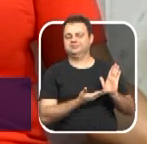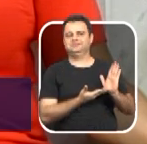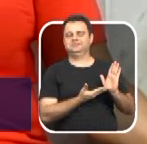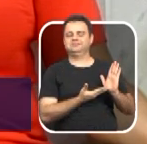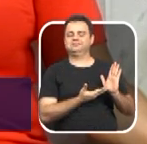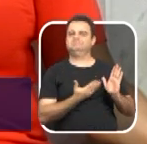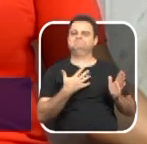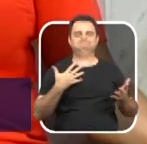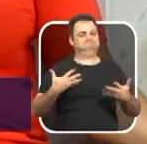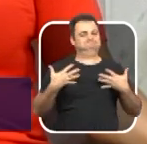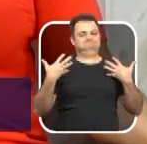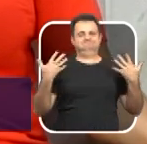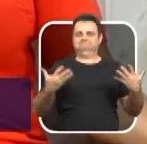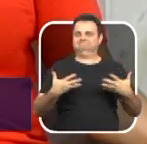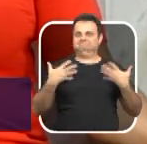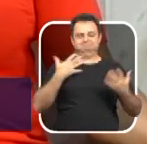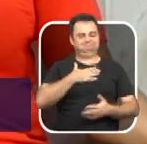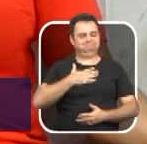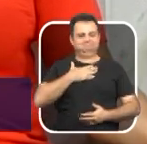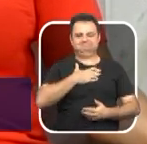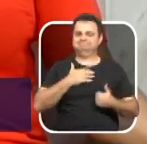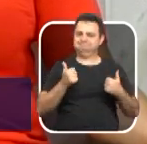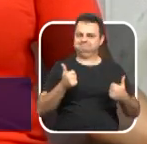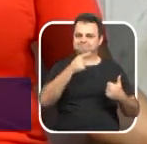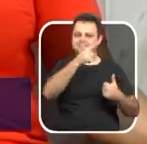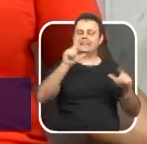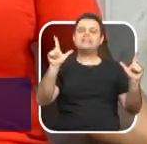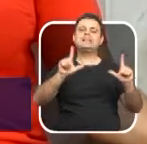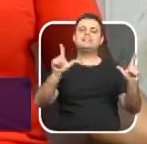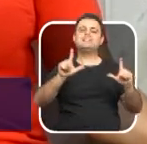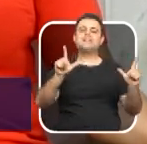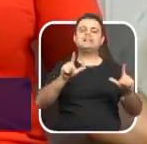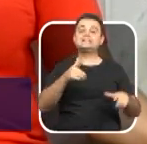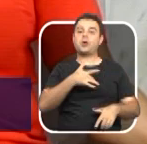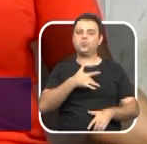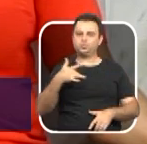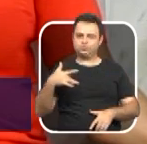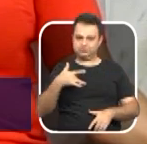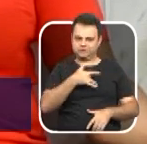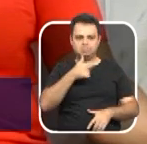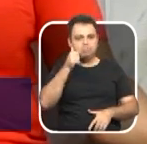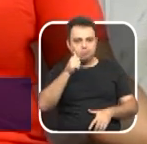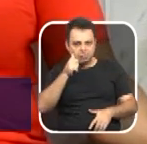o filho. Que legal. E eu já até estive com essa mãe, ela agradeceu,